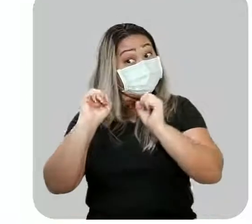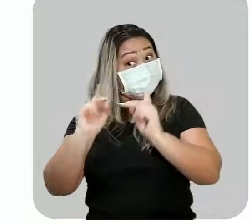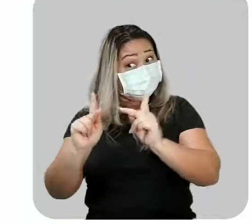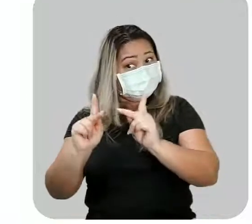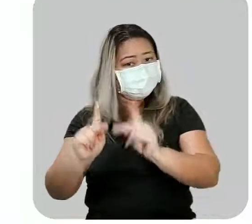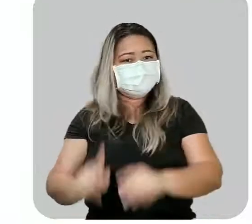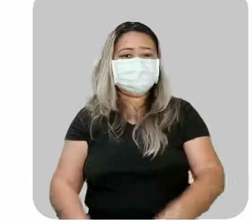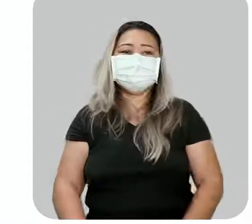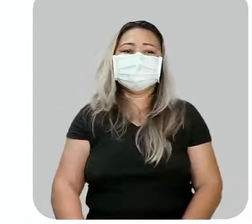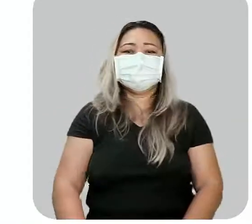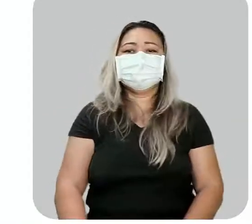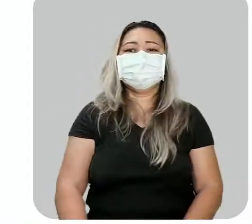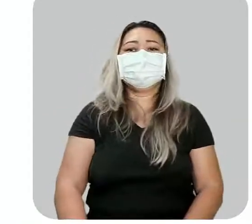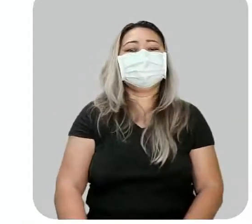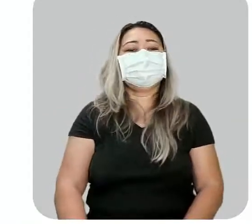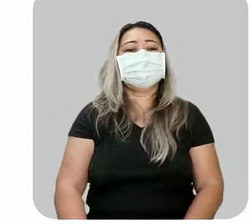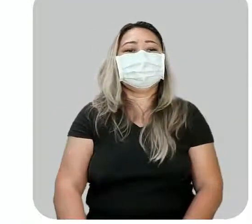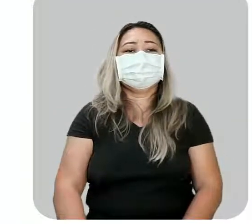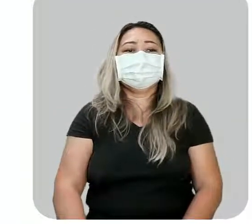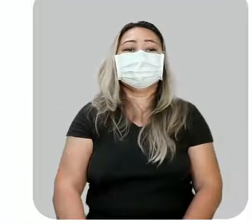Ok?